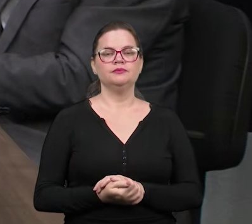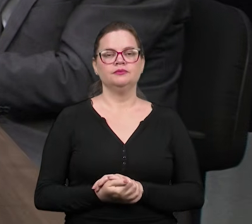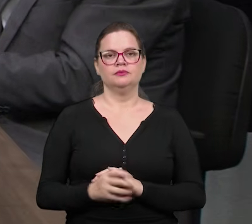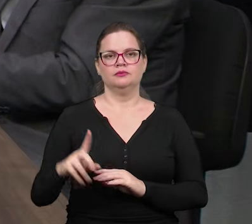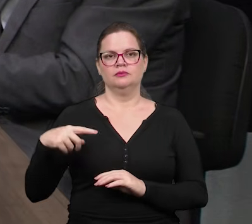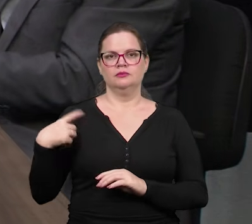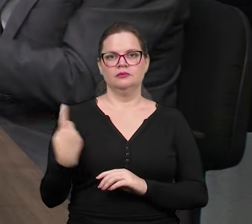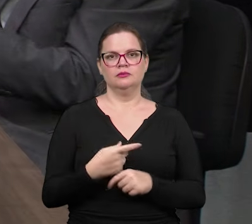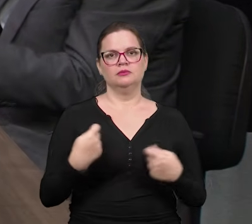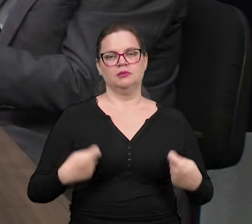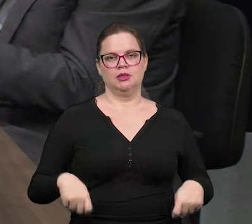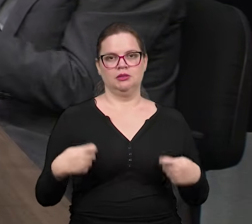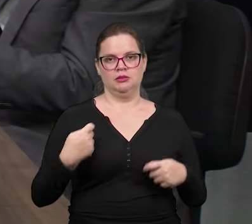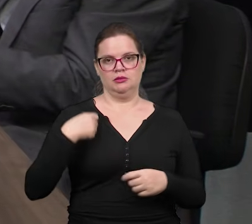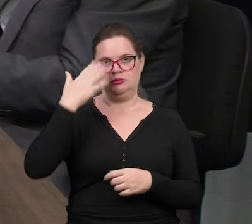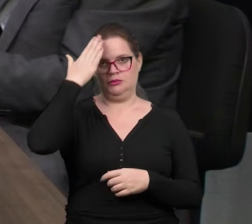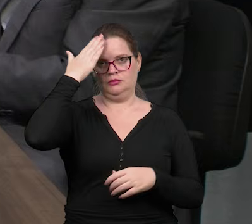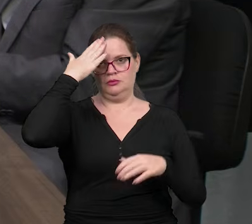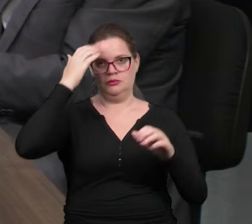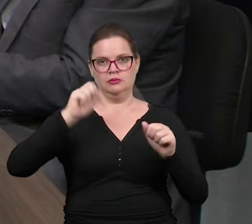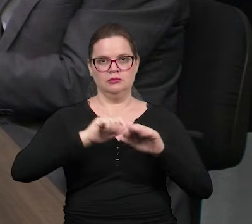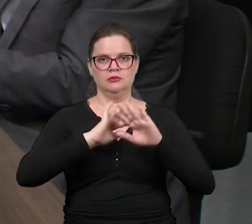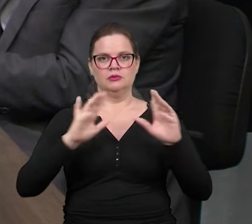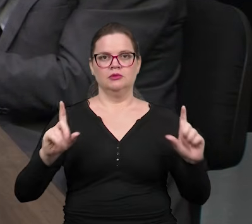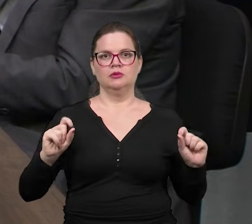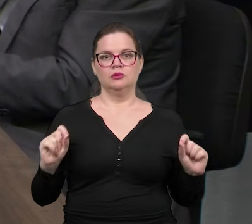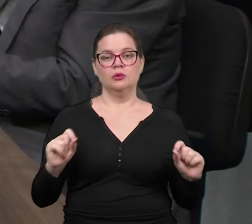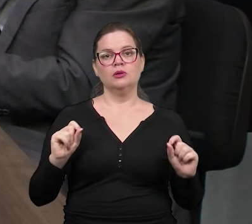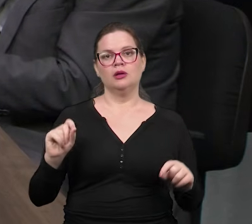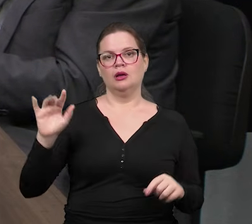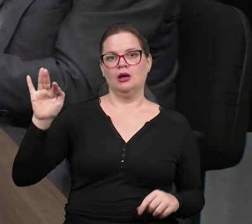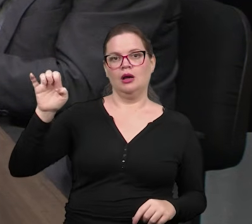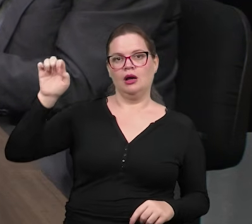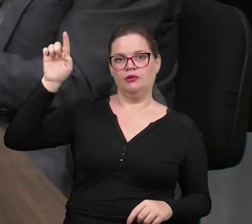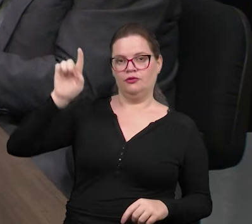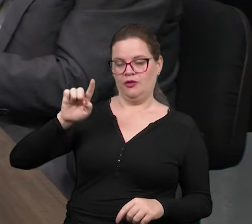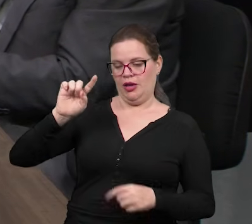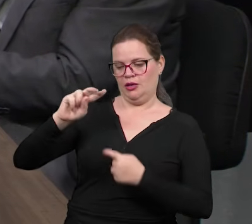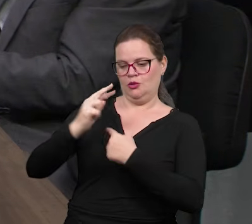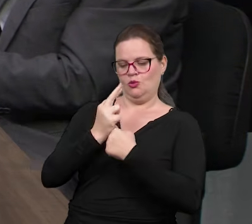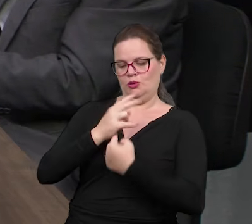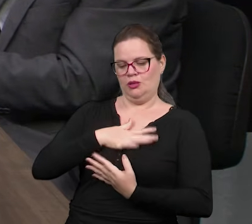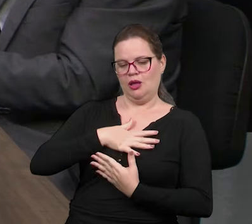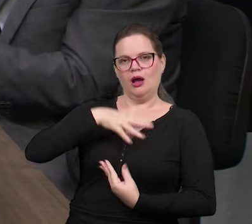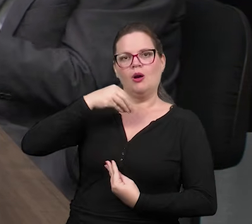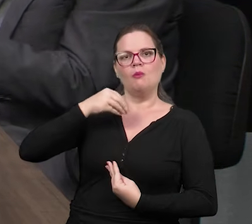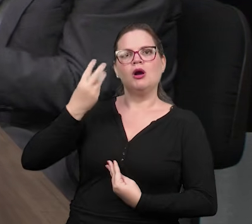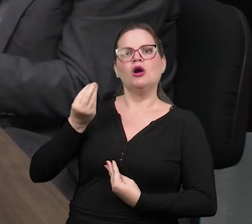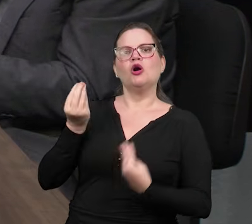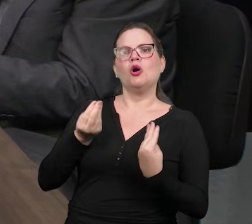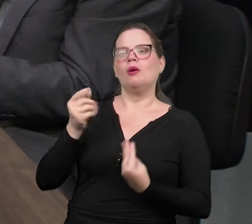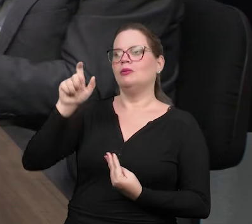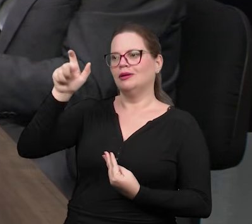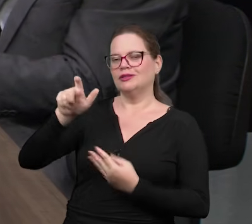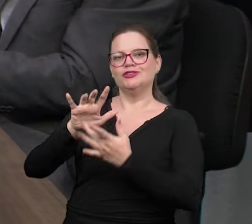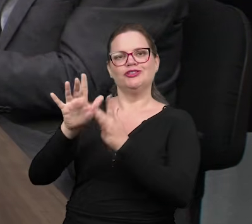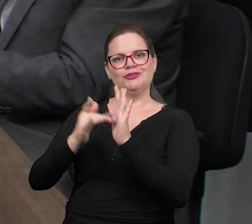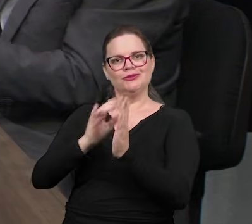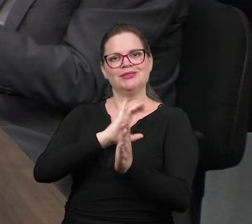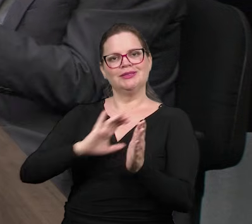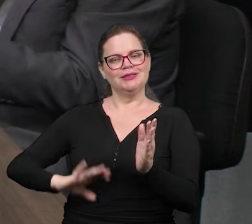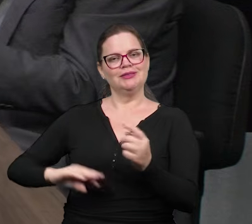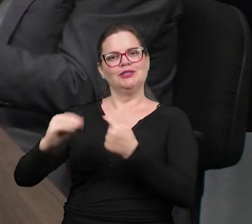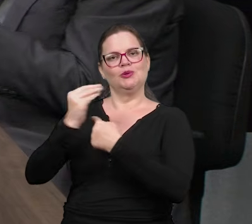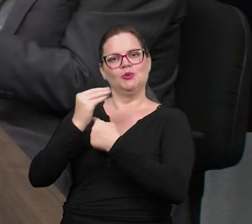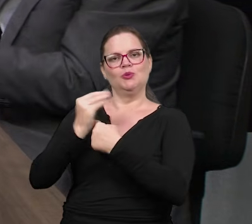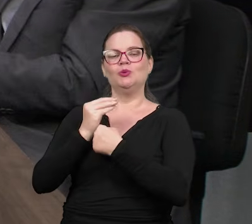fé é a outorga da alma aos cuidados de Cristo. Maravilha. Né? É uma decisão que